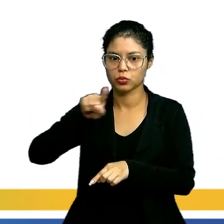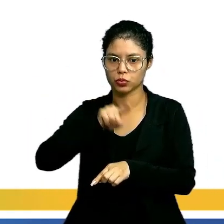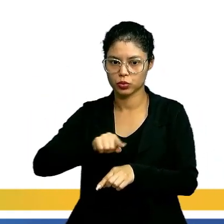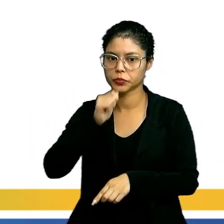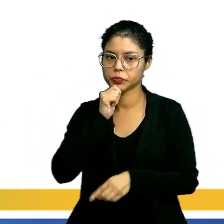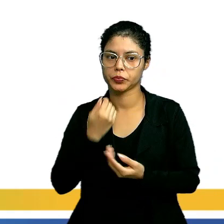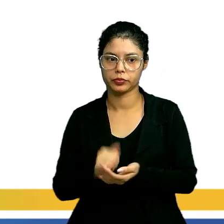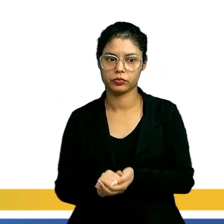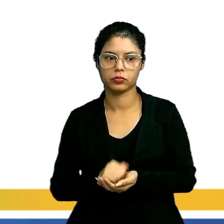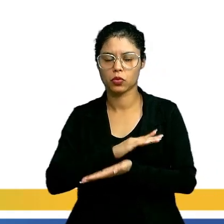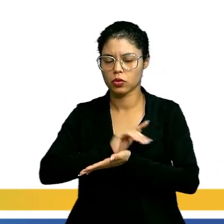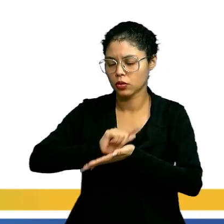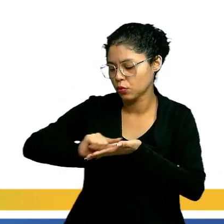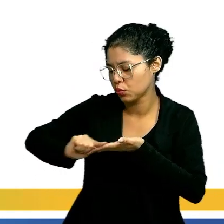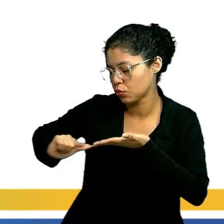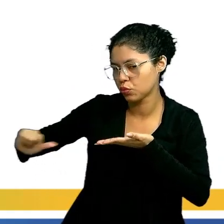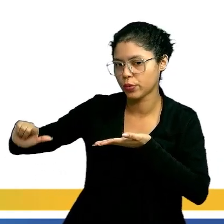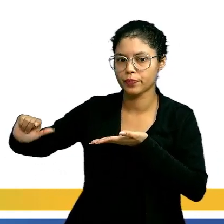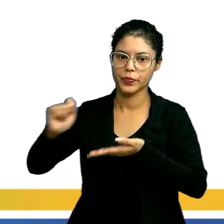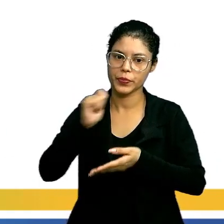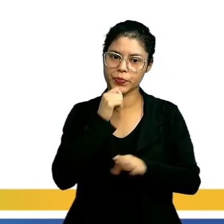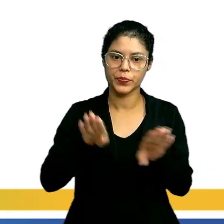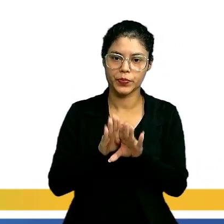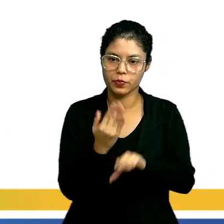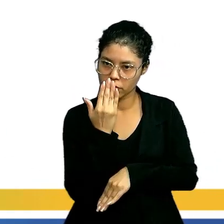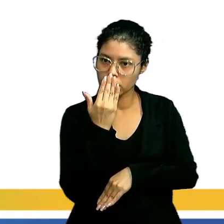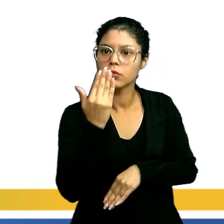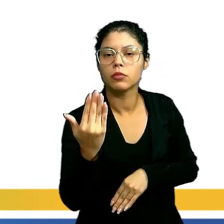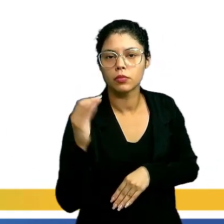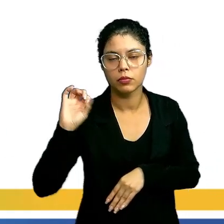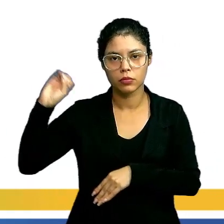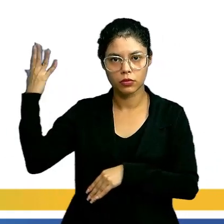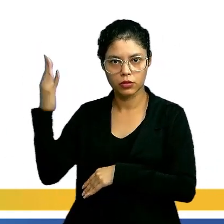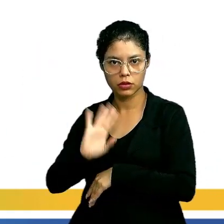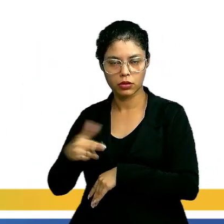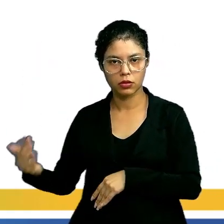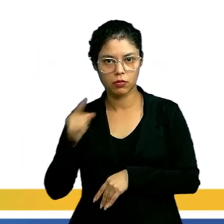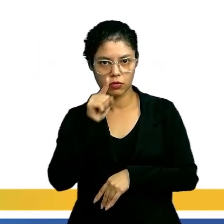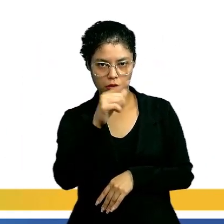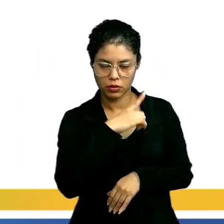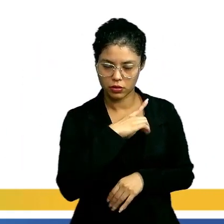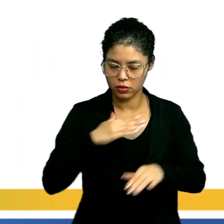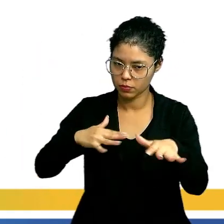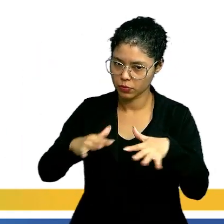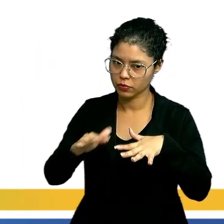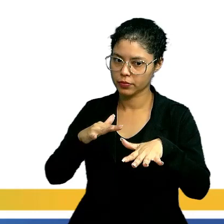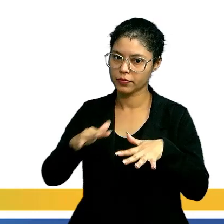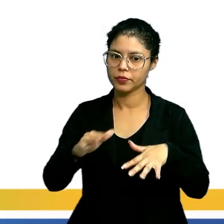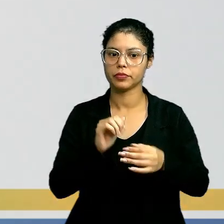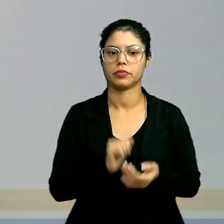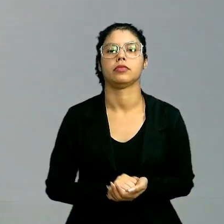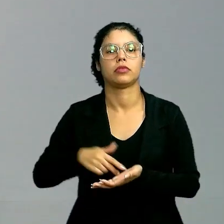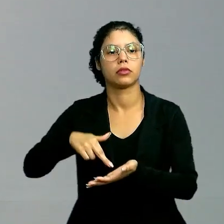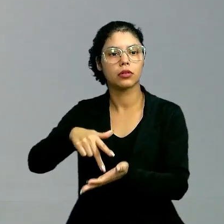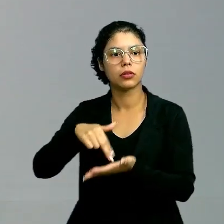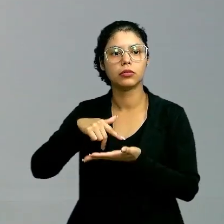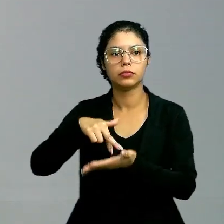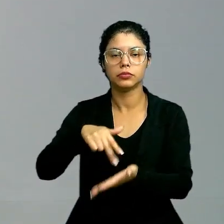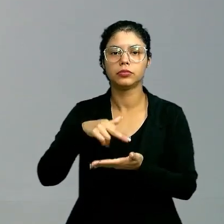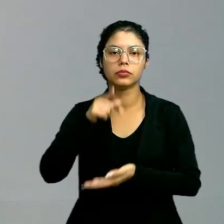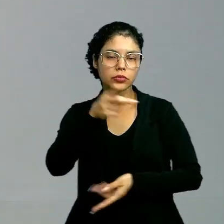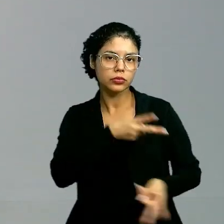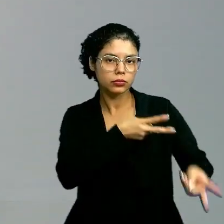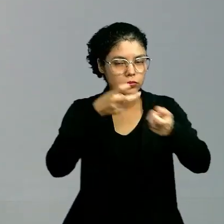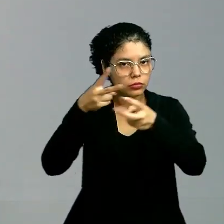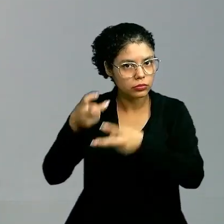deslizar. Essa é uma força que nos impulsiona para frente. É o mesmo caso de quando você está em movimento. Ao andar numa avenida, você